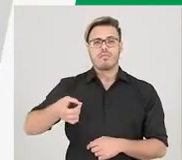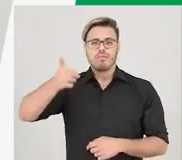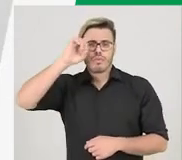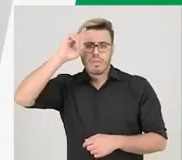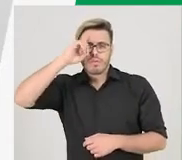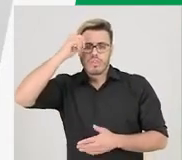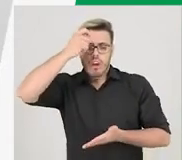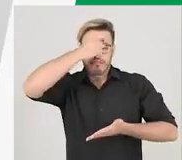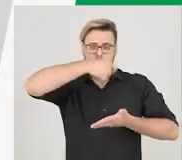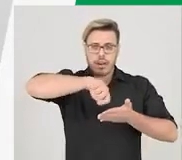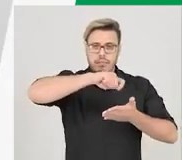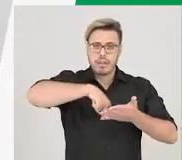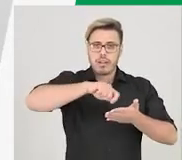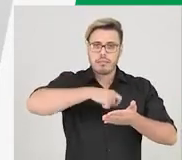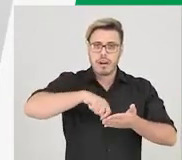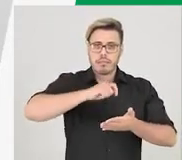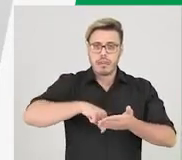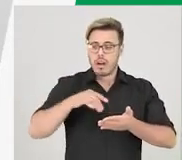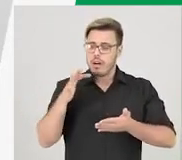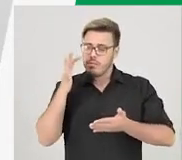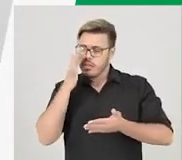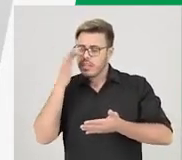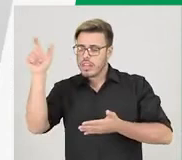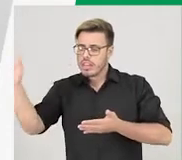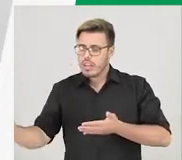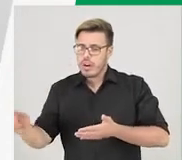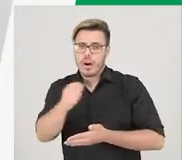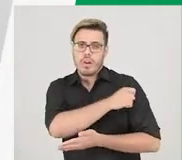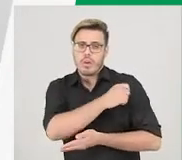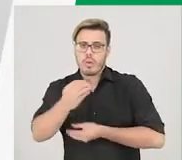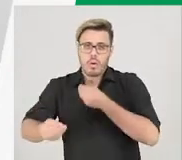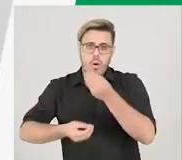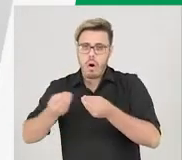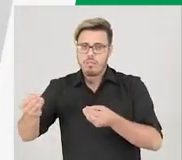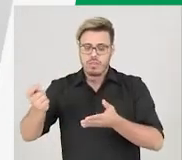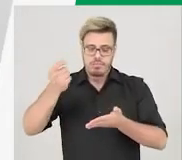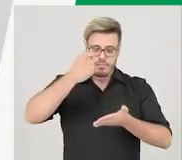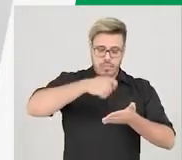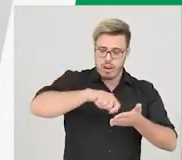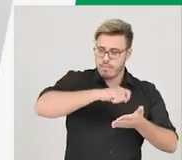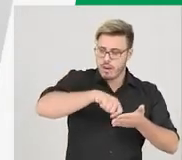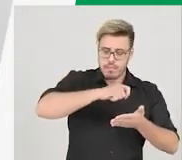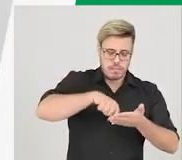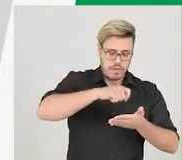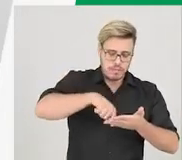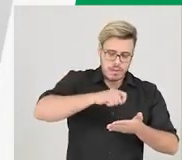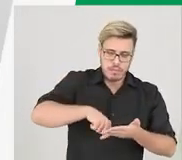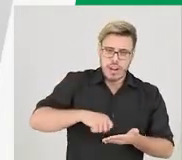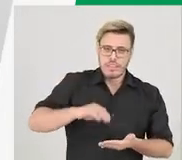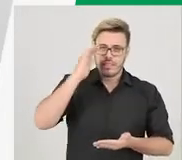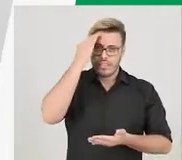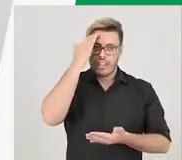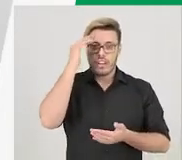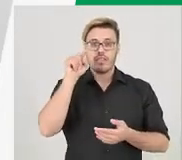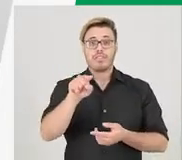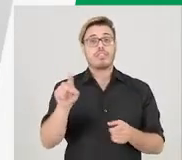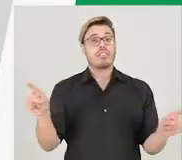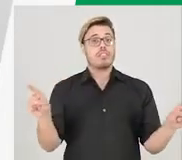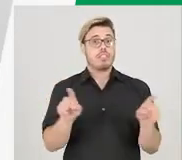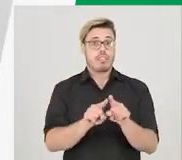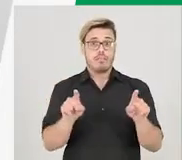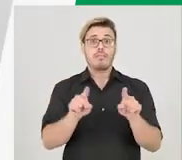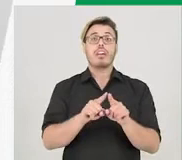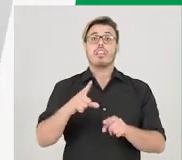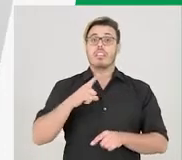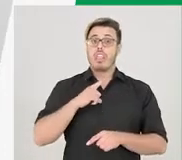diárias. Você vai ter também um caderno de atividades do aluno. Lá no caderno de atividades do aluno, você vai colocar